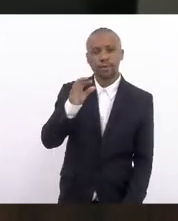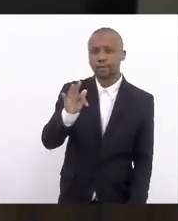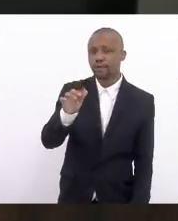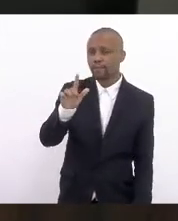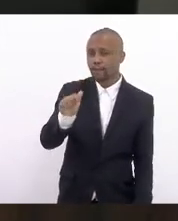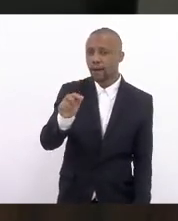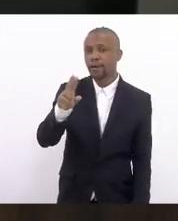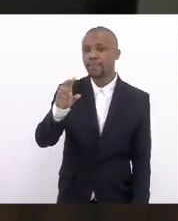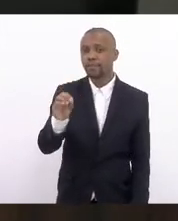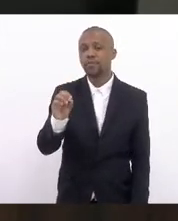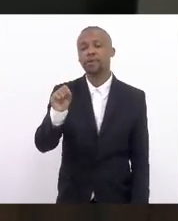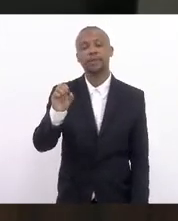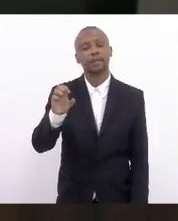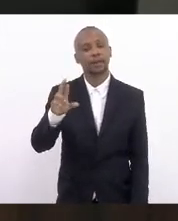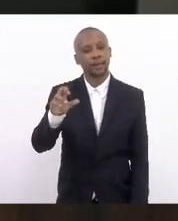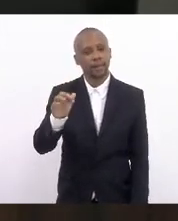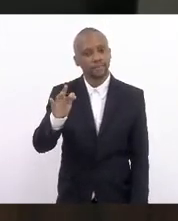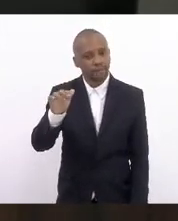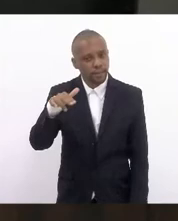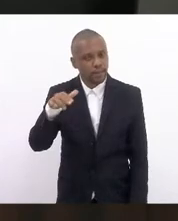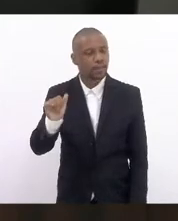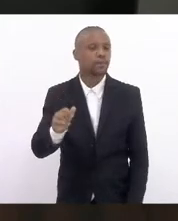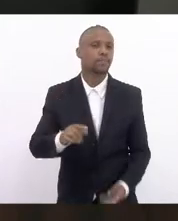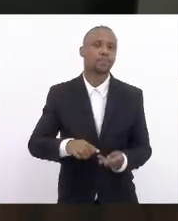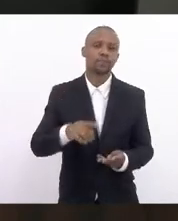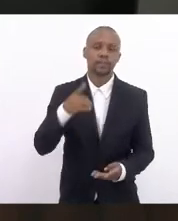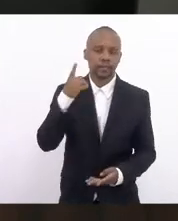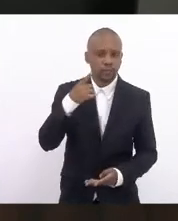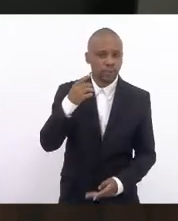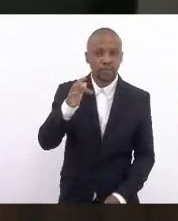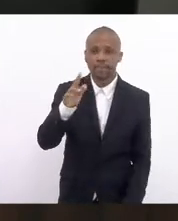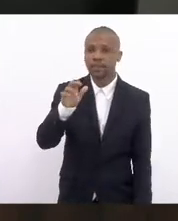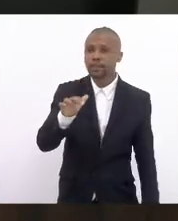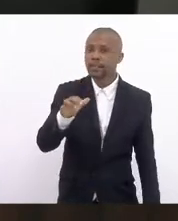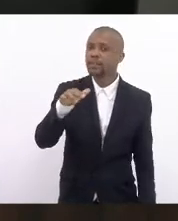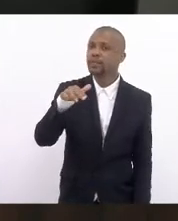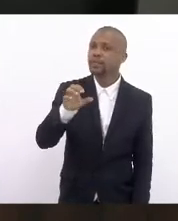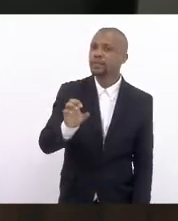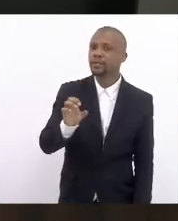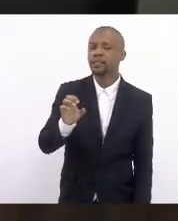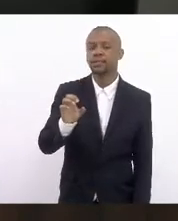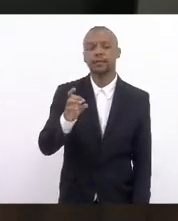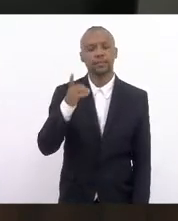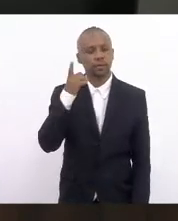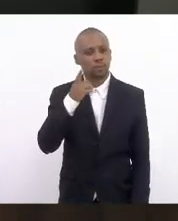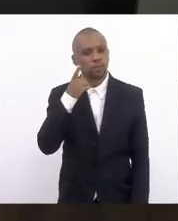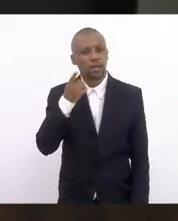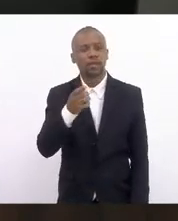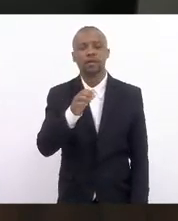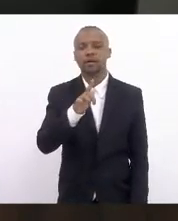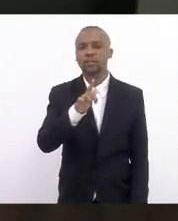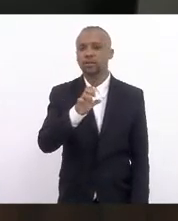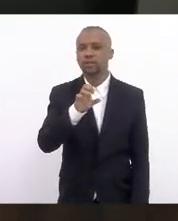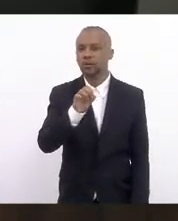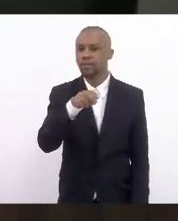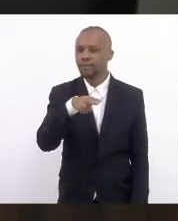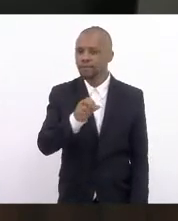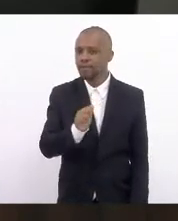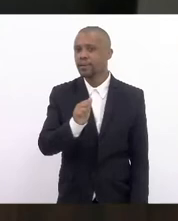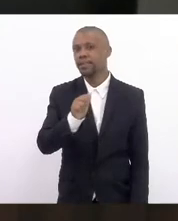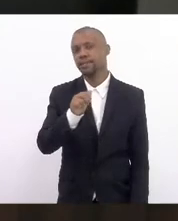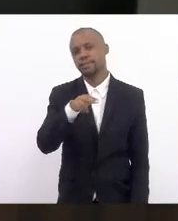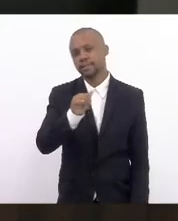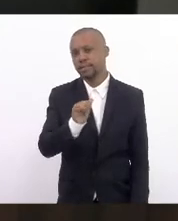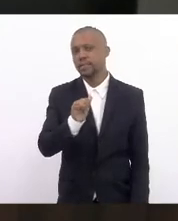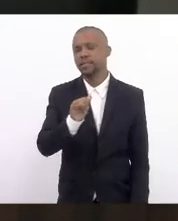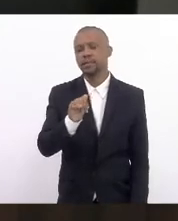Serafini, deputada Franciane Mota, deputado Giovanni Ratinho, deputado Gustavo Schmidt, deputado